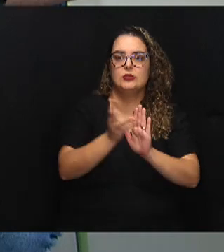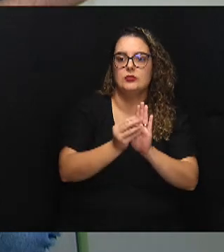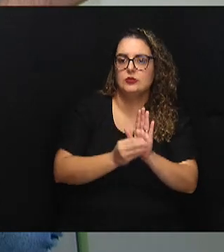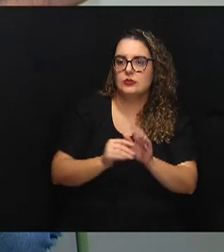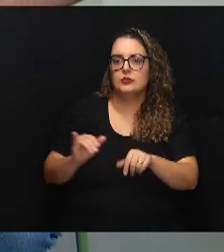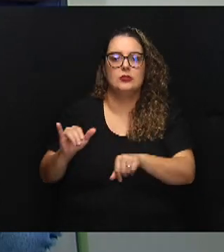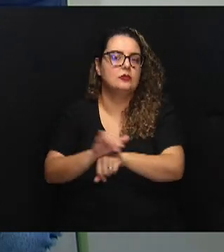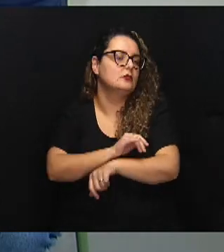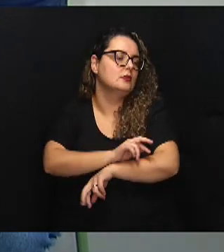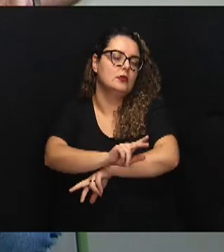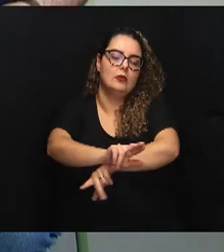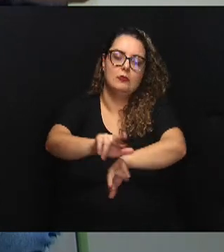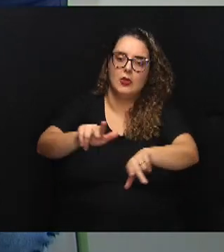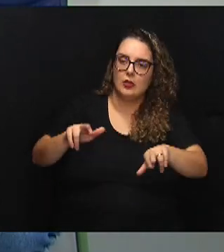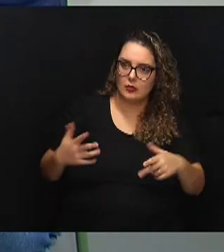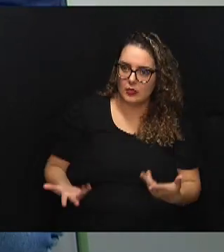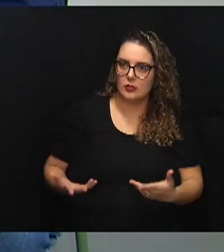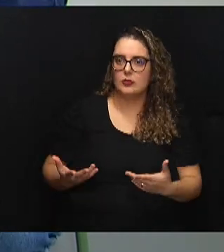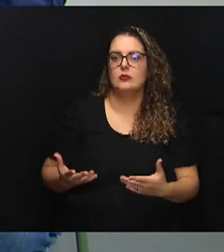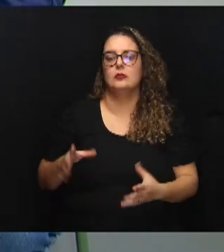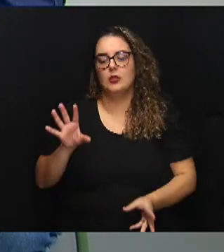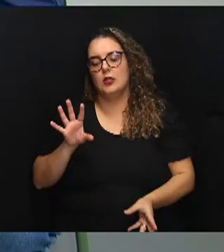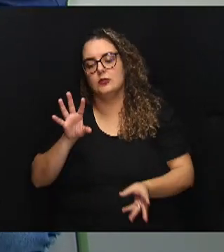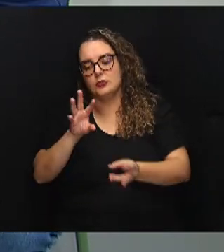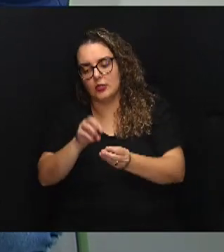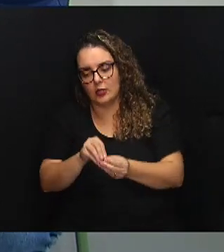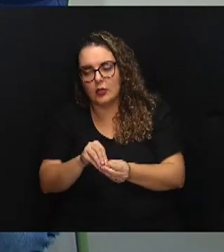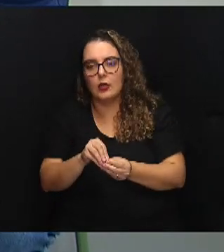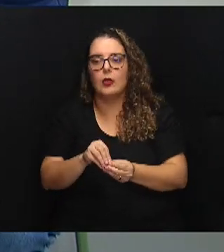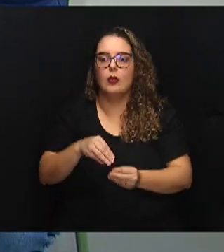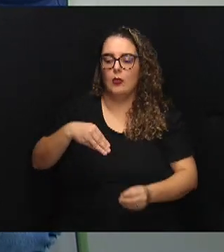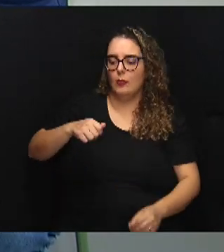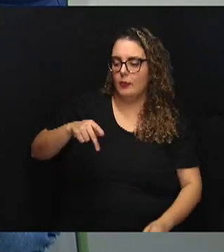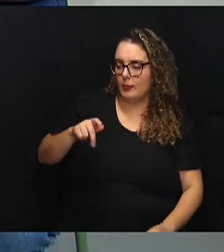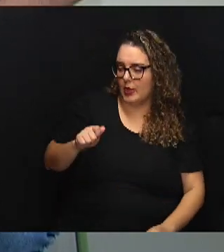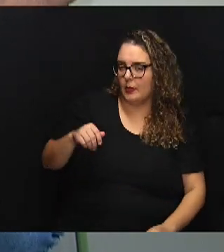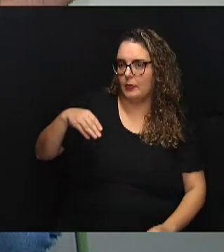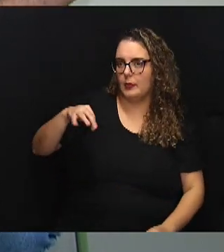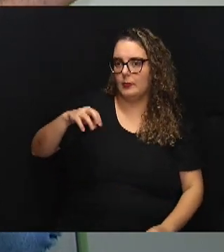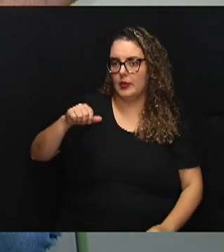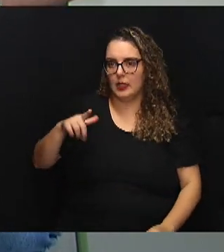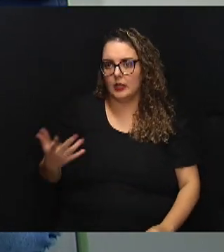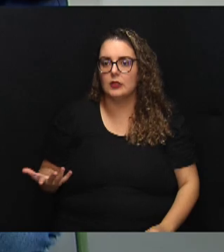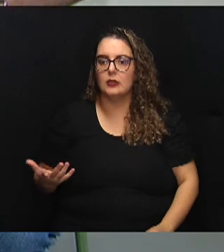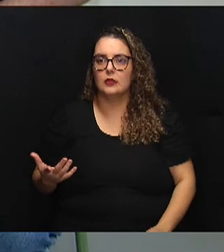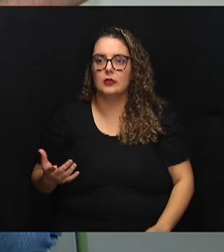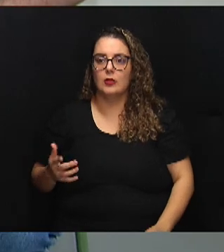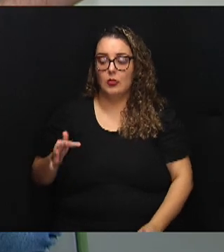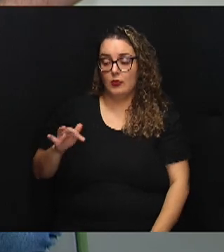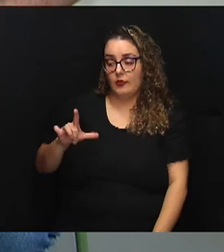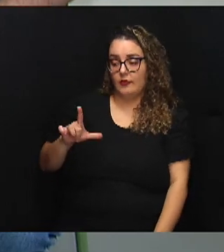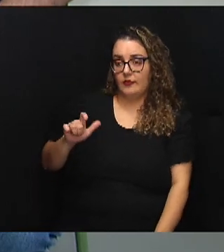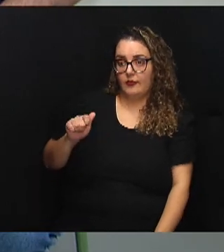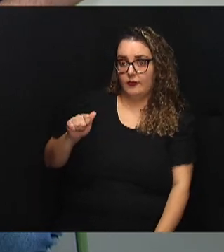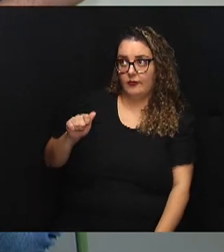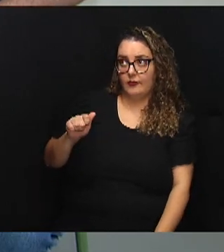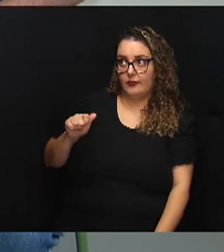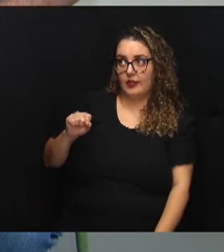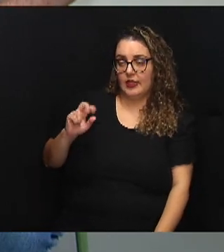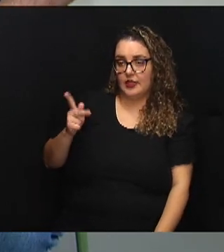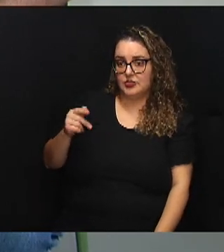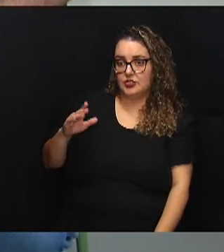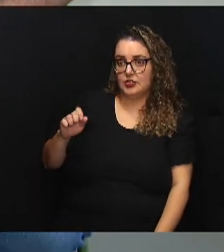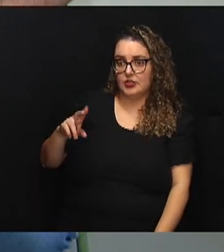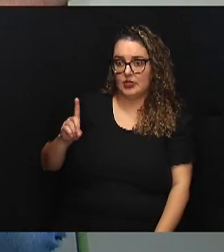estratégias múltiplas, desde o resumo, desde o mapa mental, desses flashcards, para que o aluno possa estudar. Mas